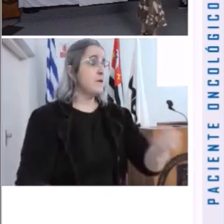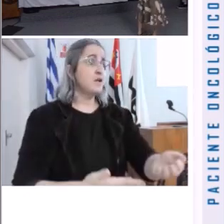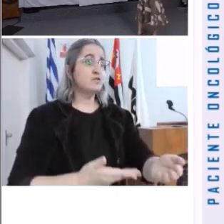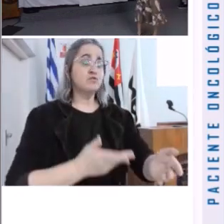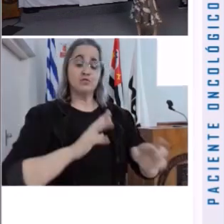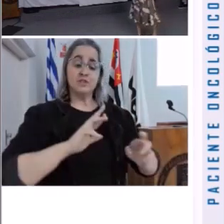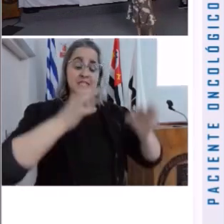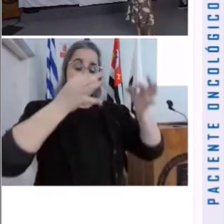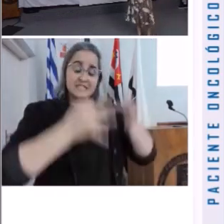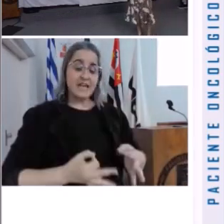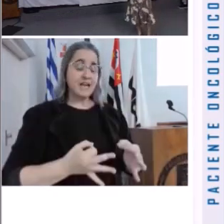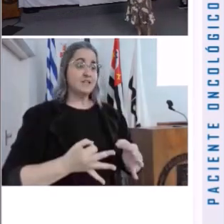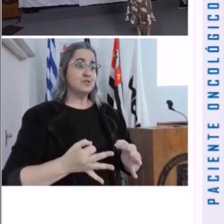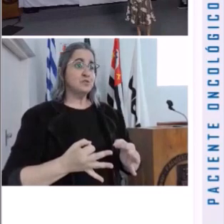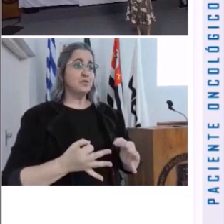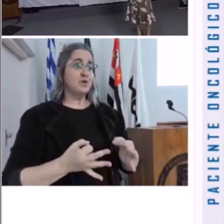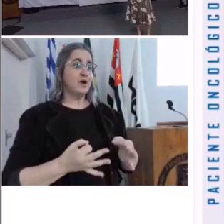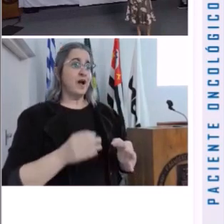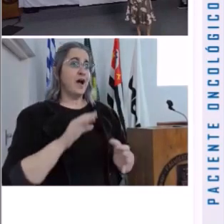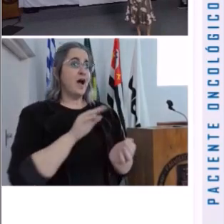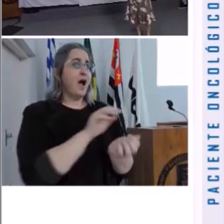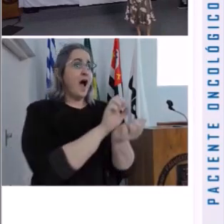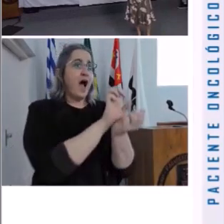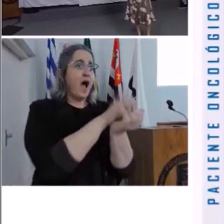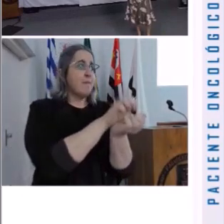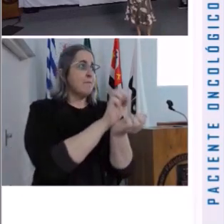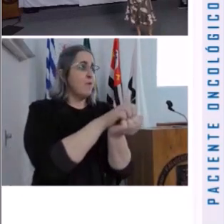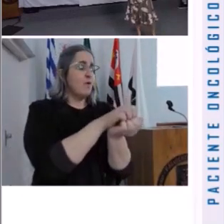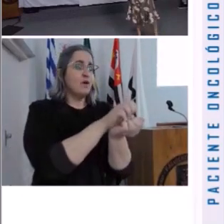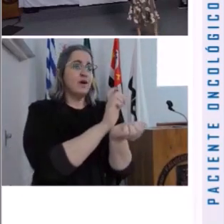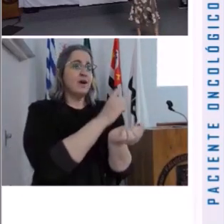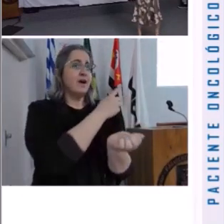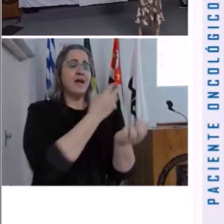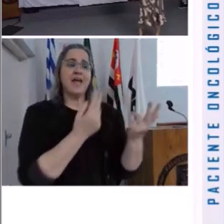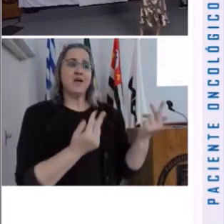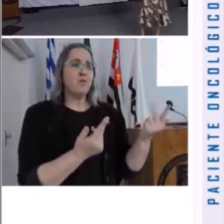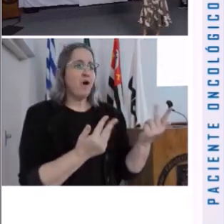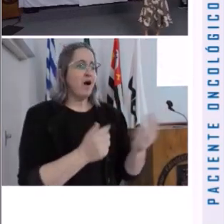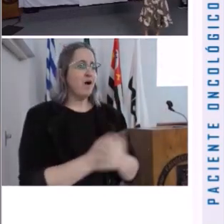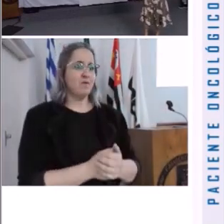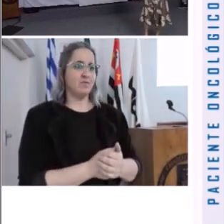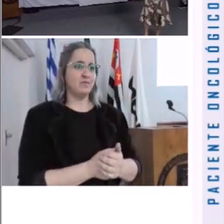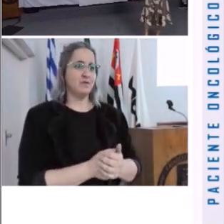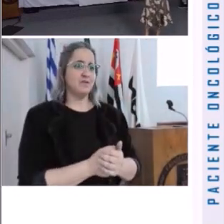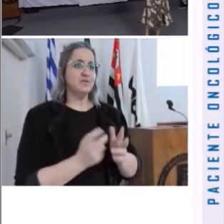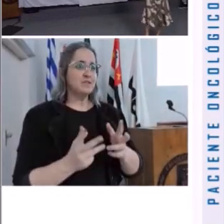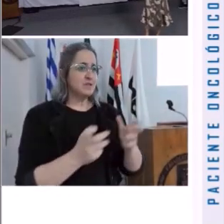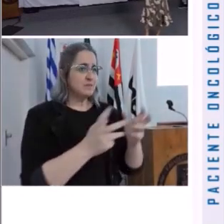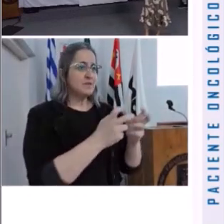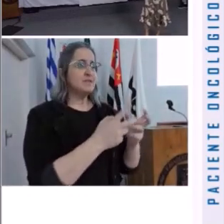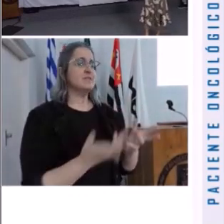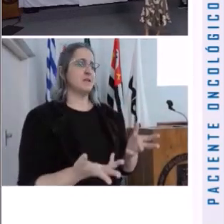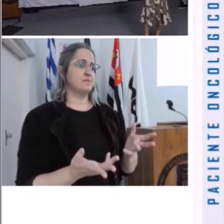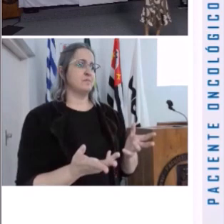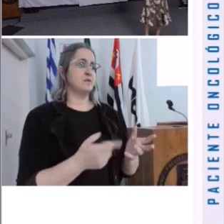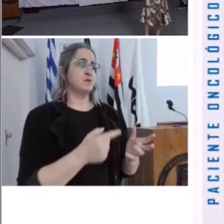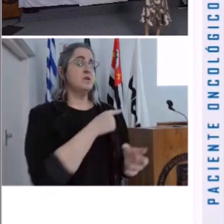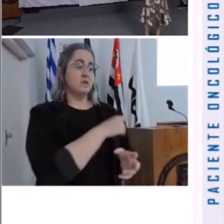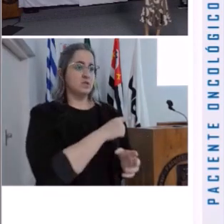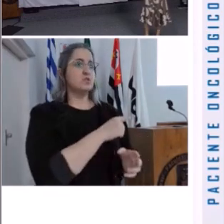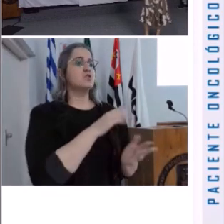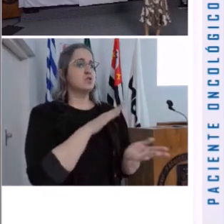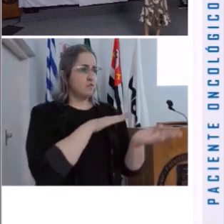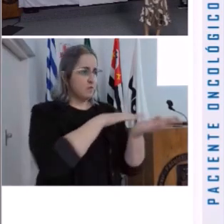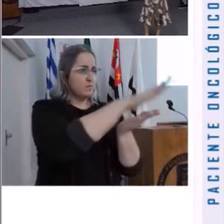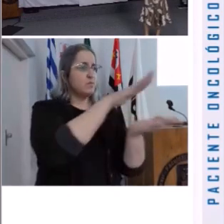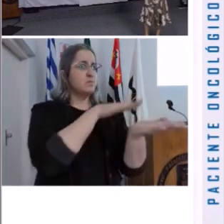paciente, é a mesma boca. Mesma boca. Detalhe, todos esses casos clínicos estão publicados, então vocês